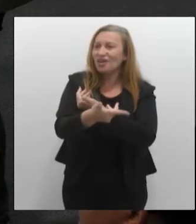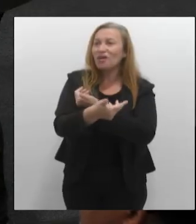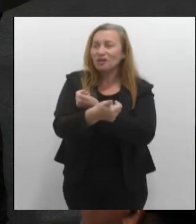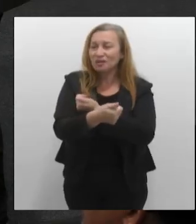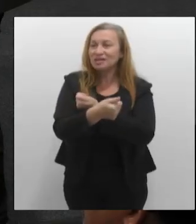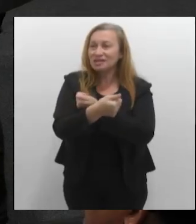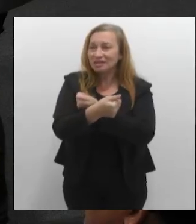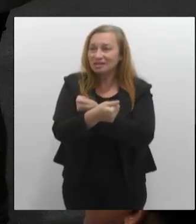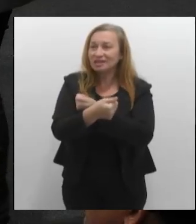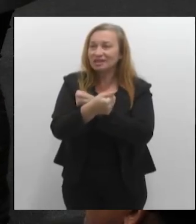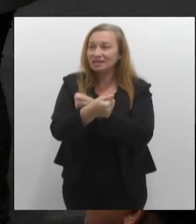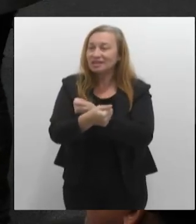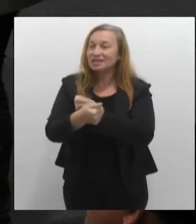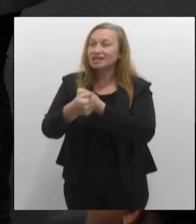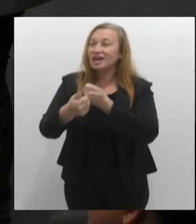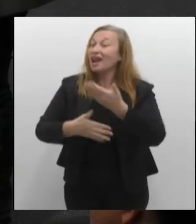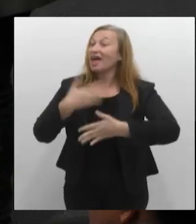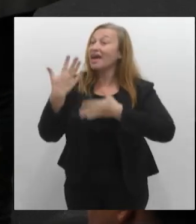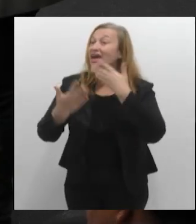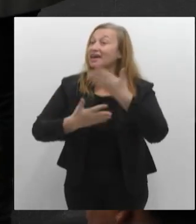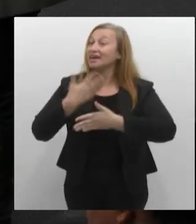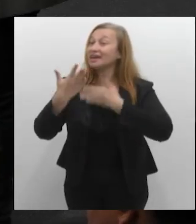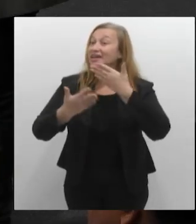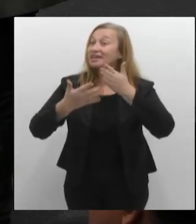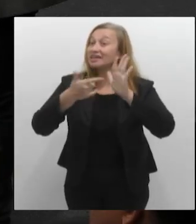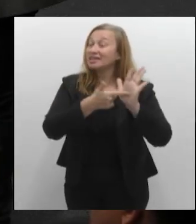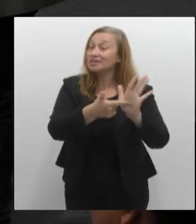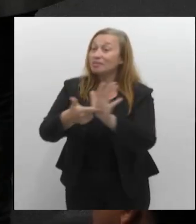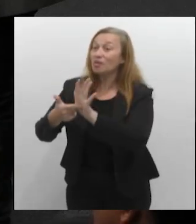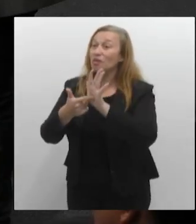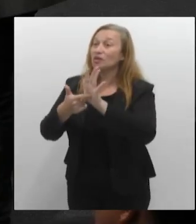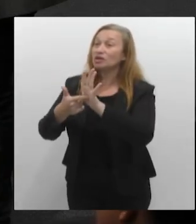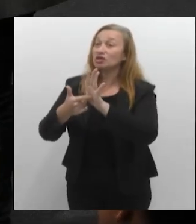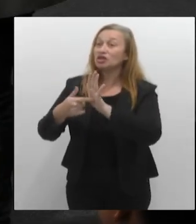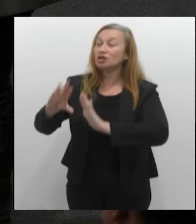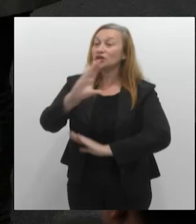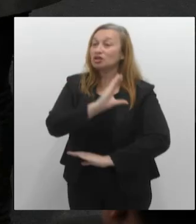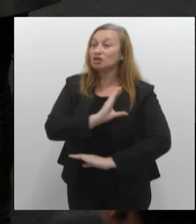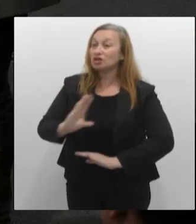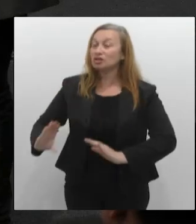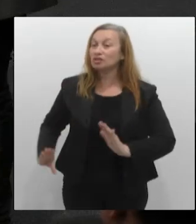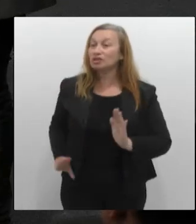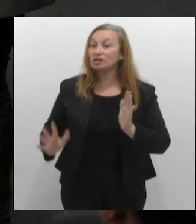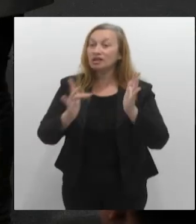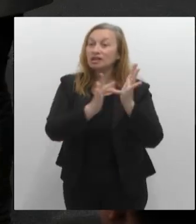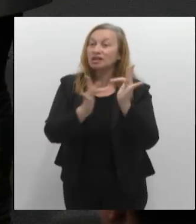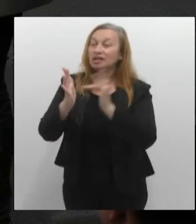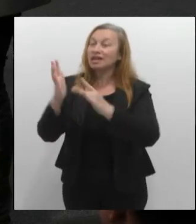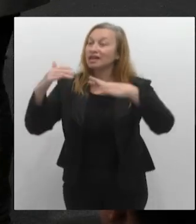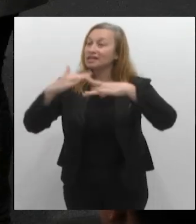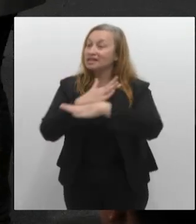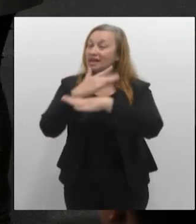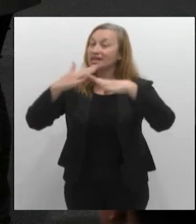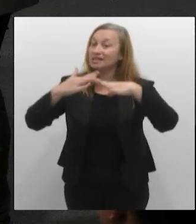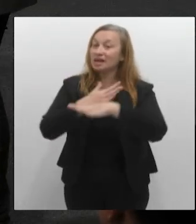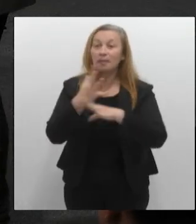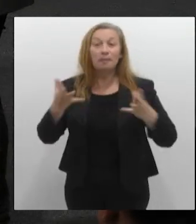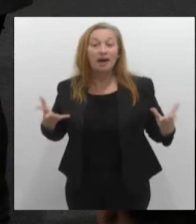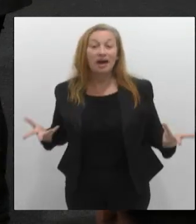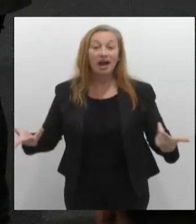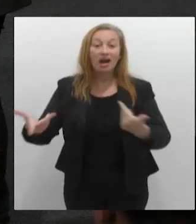maravilhosa. Resplandece o Cristo Redentor nesta cidade que é